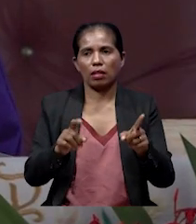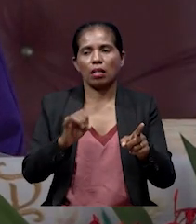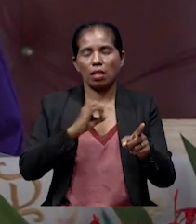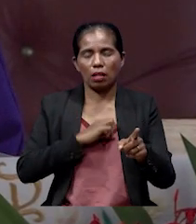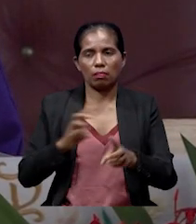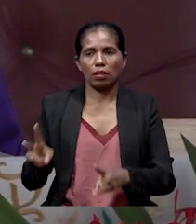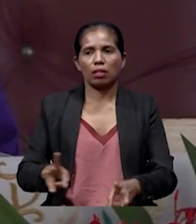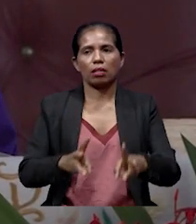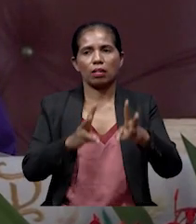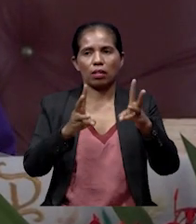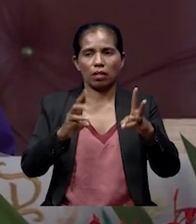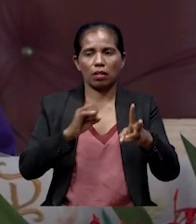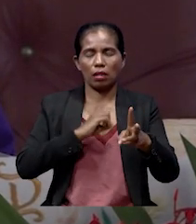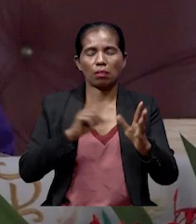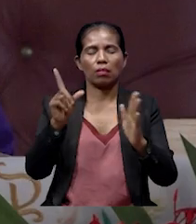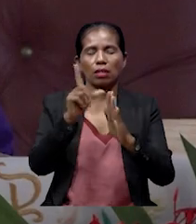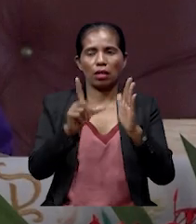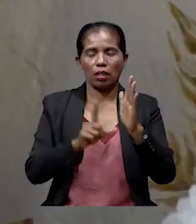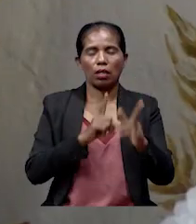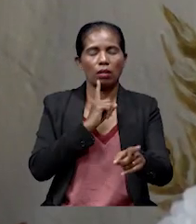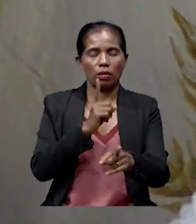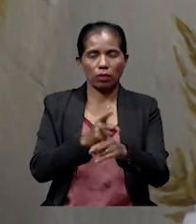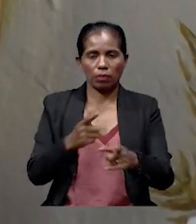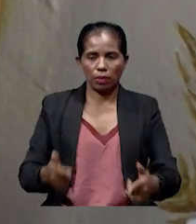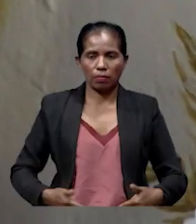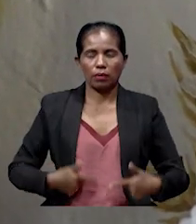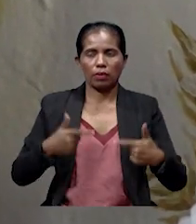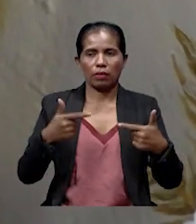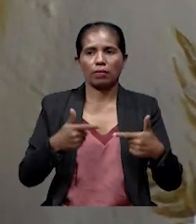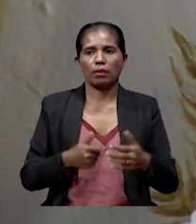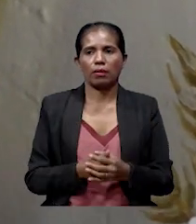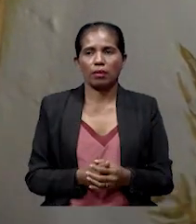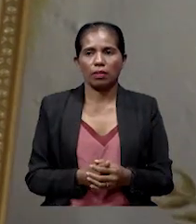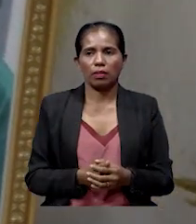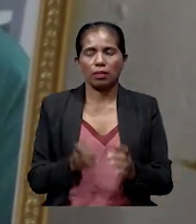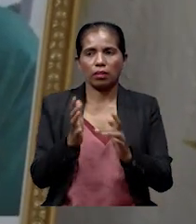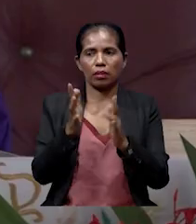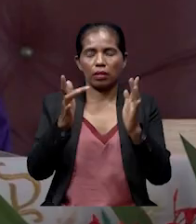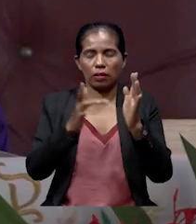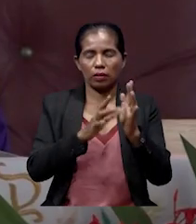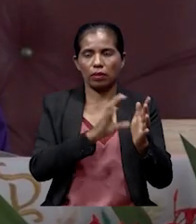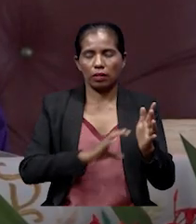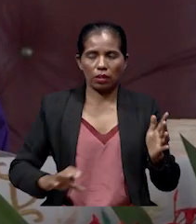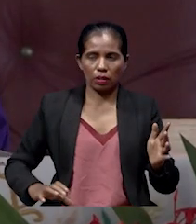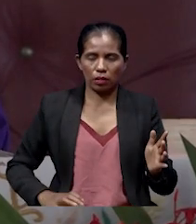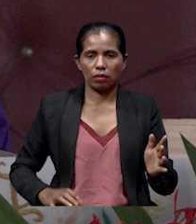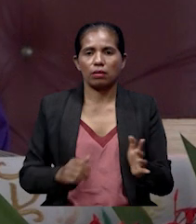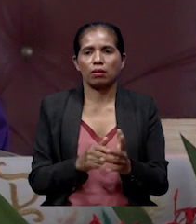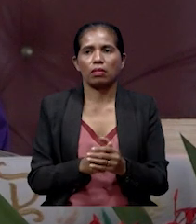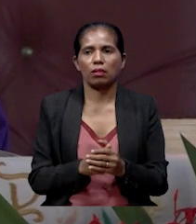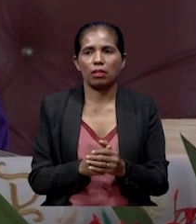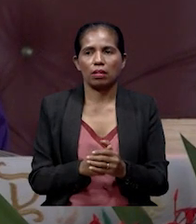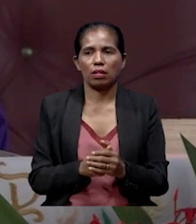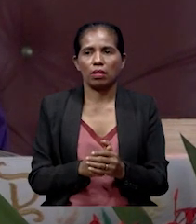Magdala, Hau Magneros, Hau Magmois. Itana Jesus Cristo de Lefua Herapé,